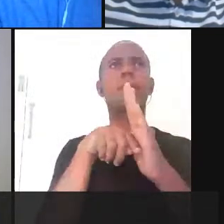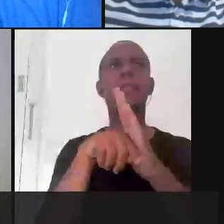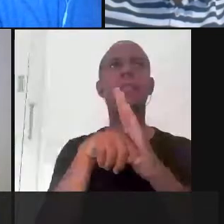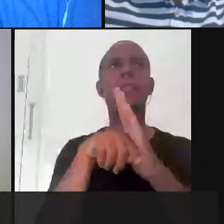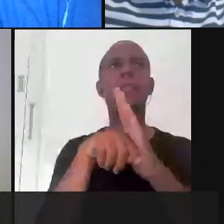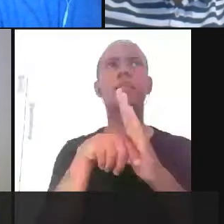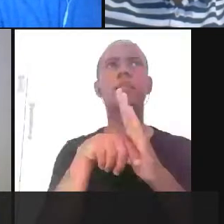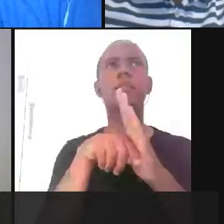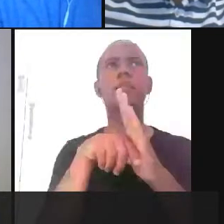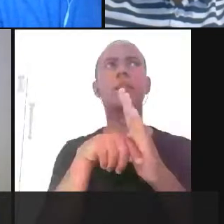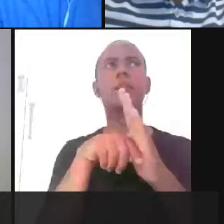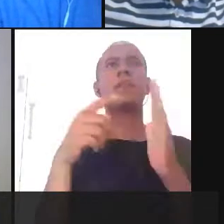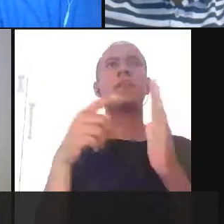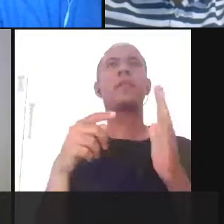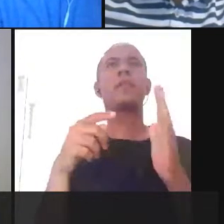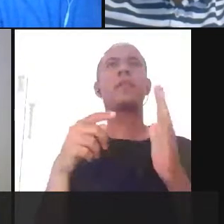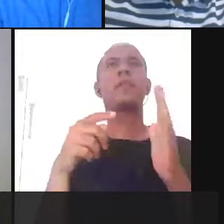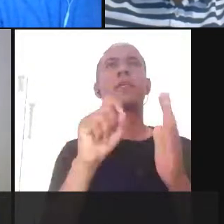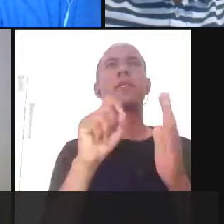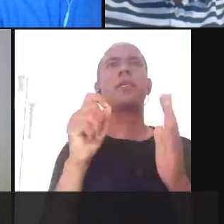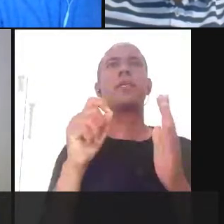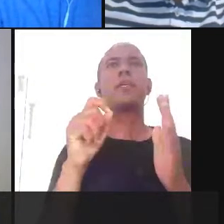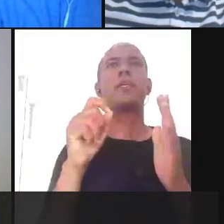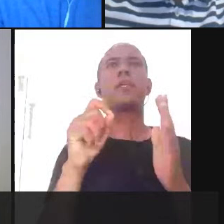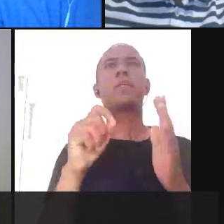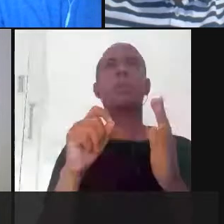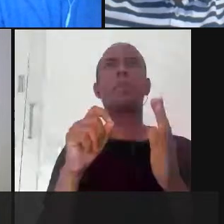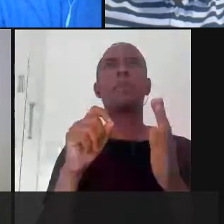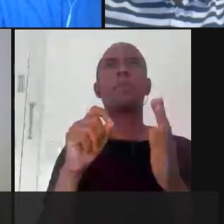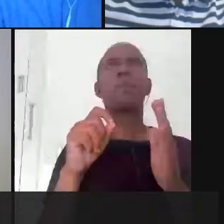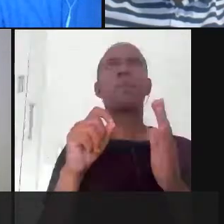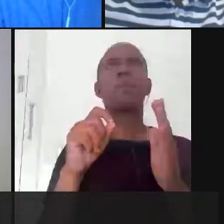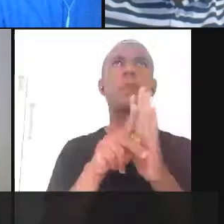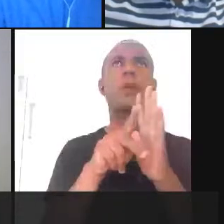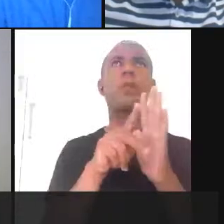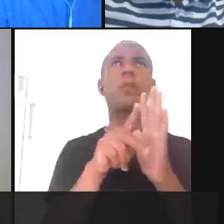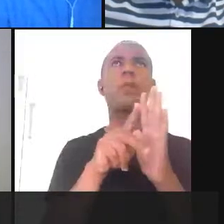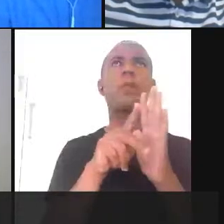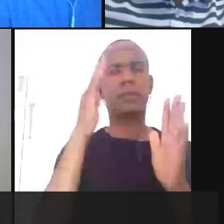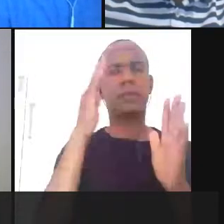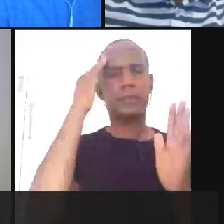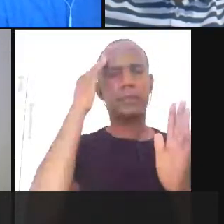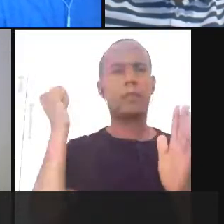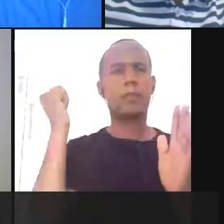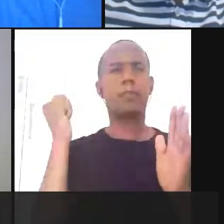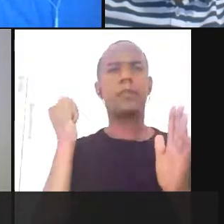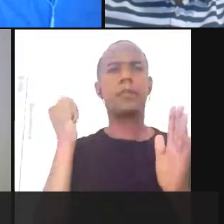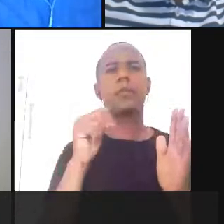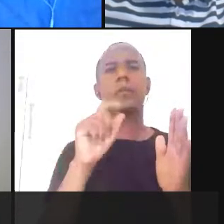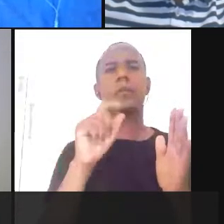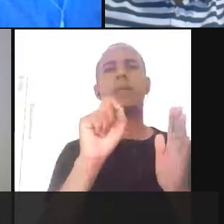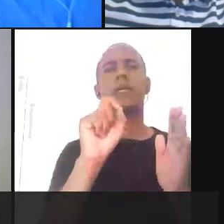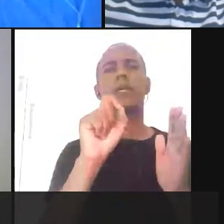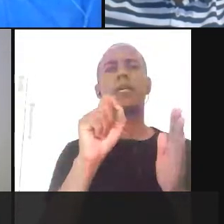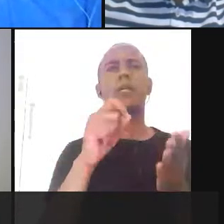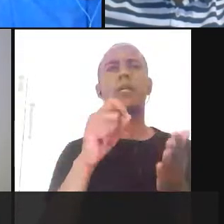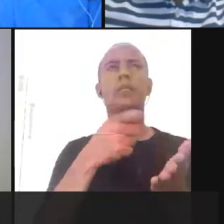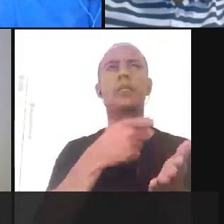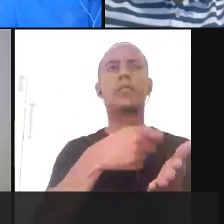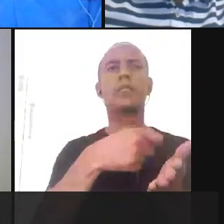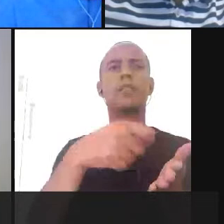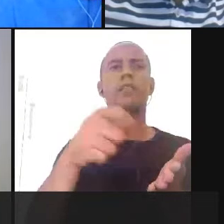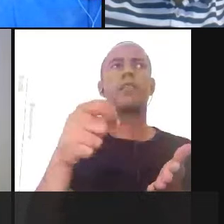surgir. É preciso saber, por exemplo, na Beira, quem que escreveu naquele período? Em Imbane, em